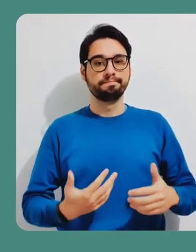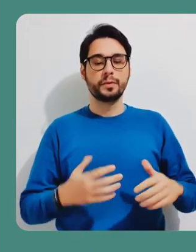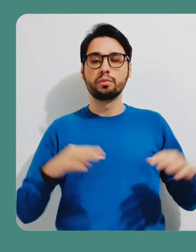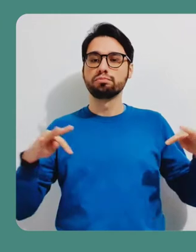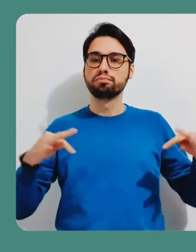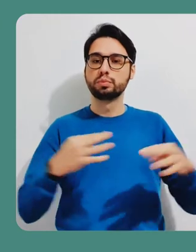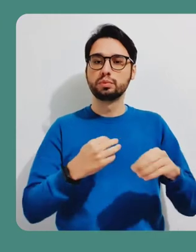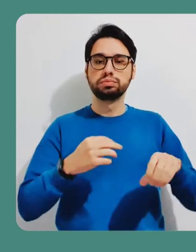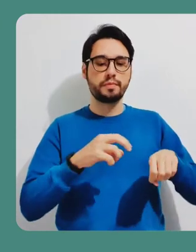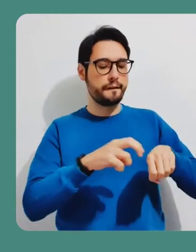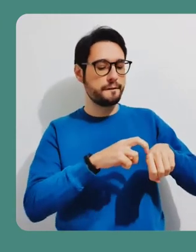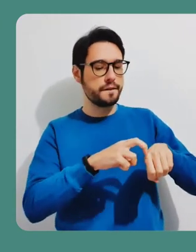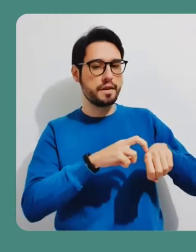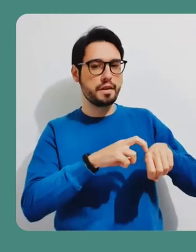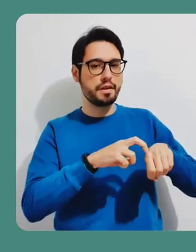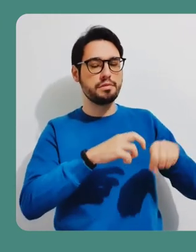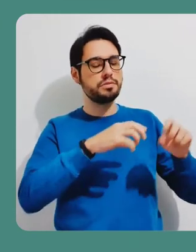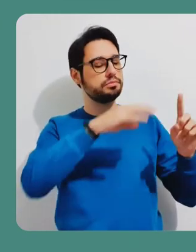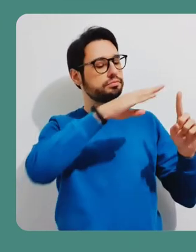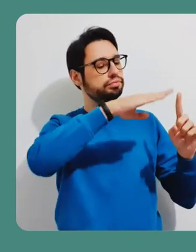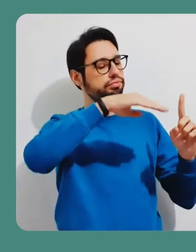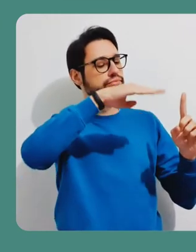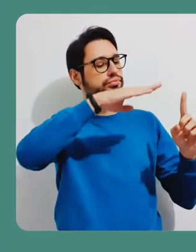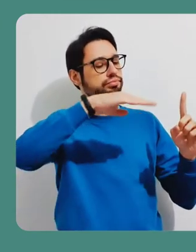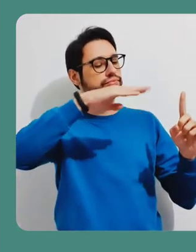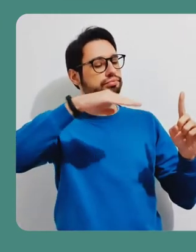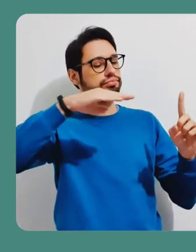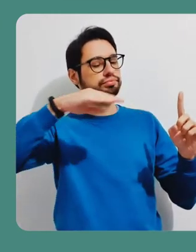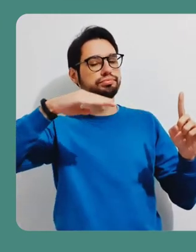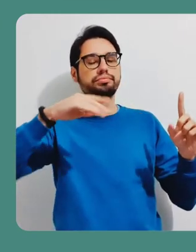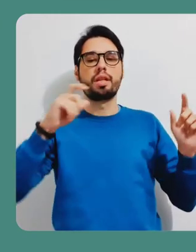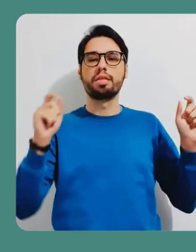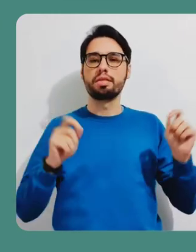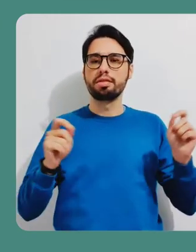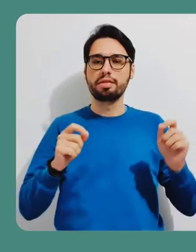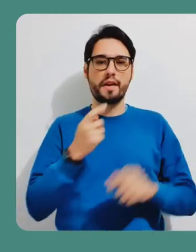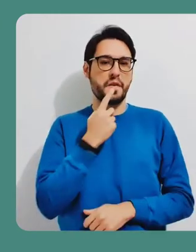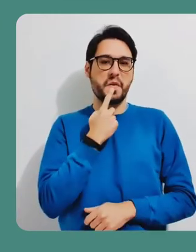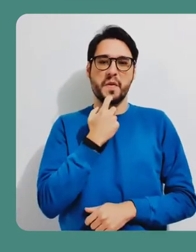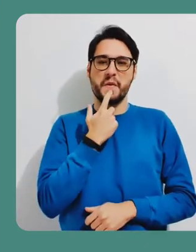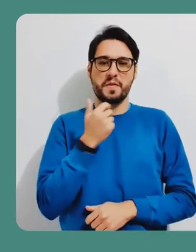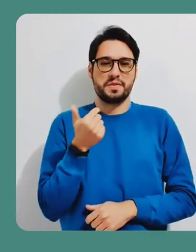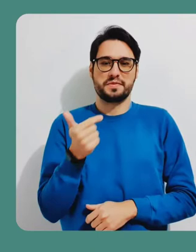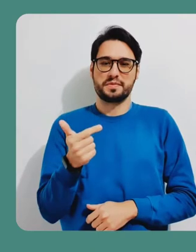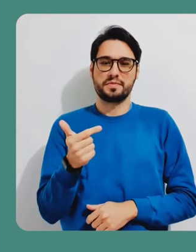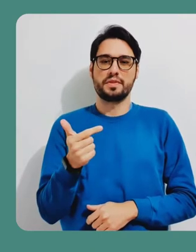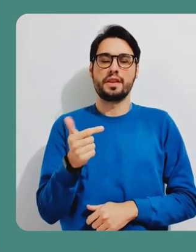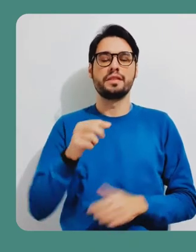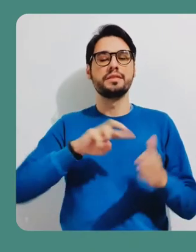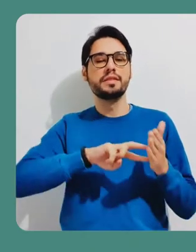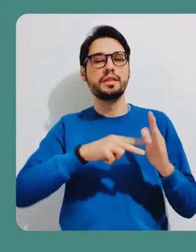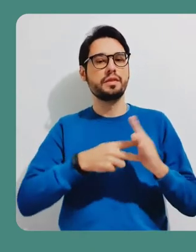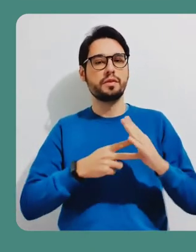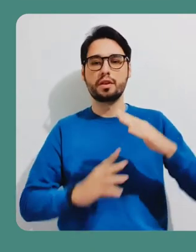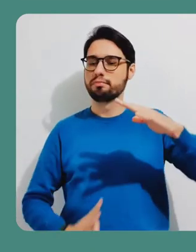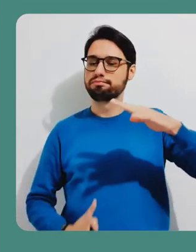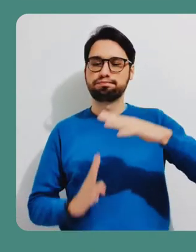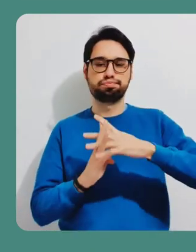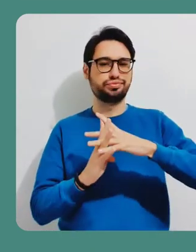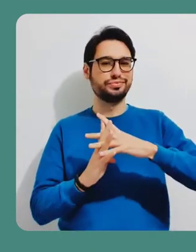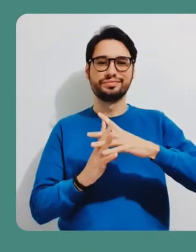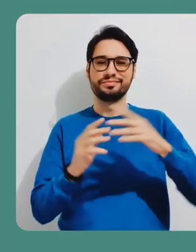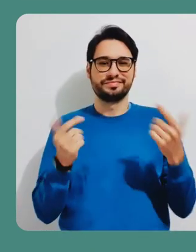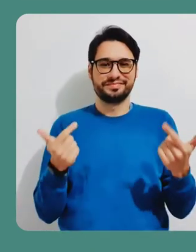um e aqui você vai aprender sobre o software audacity você viu então até agora não apareceu